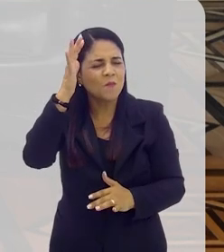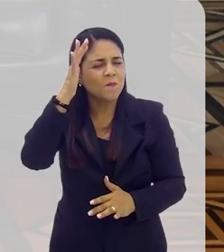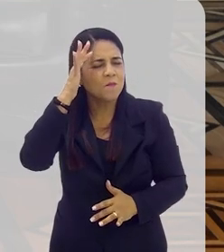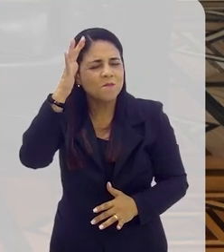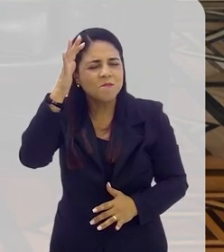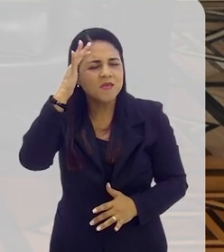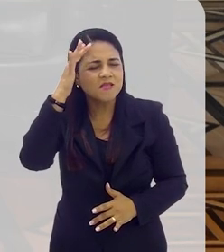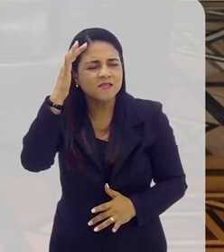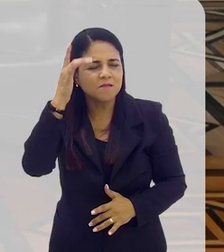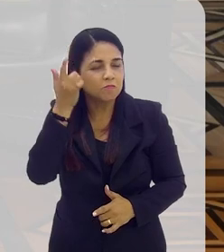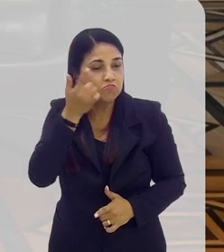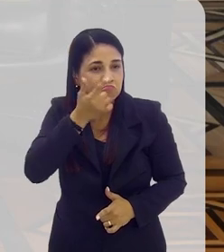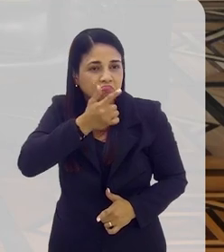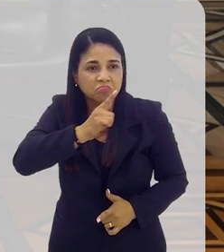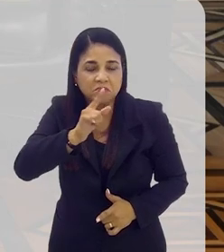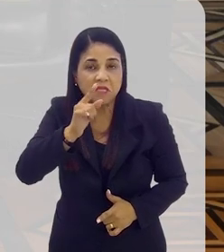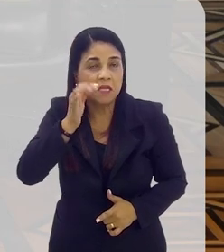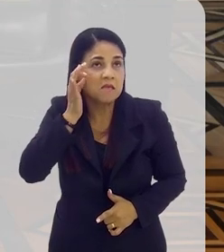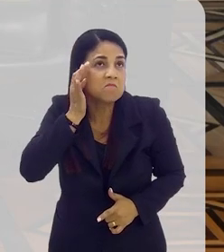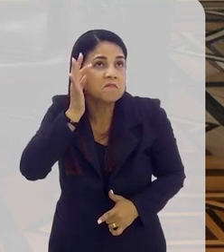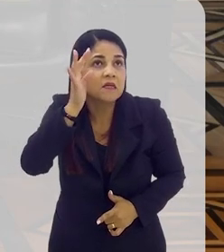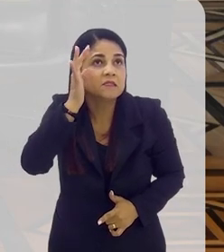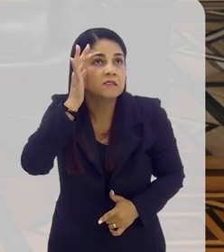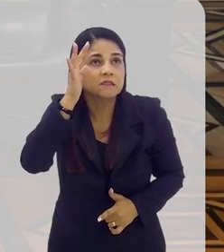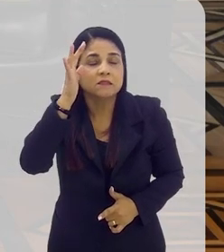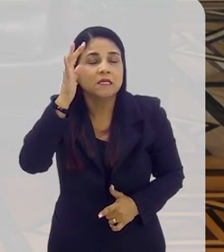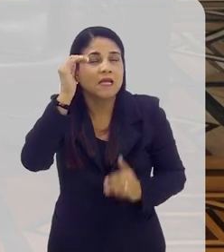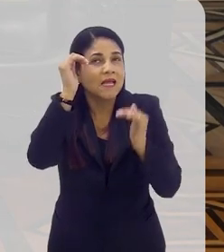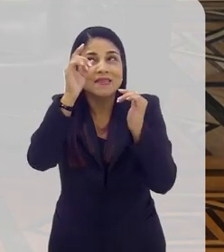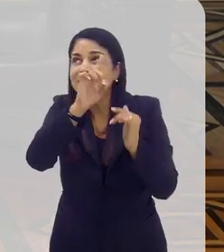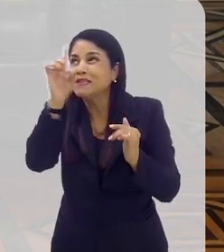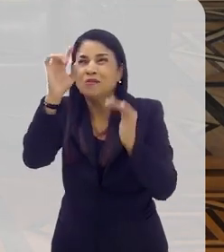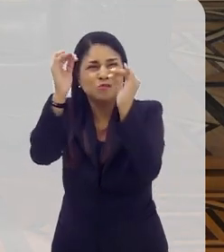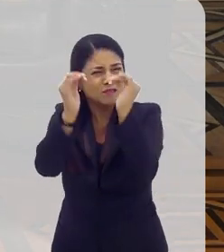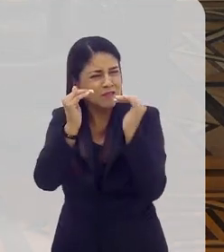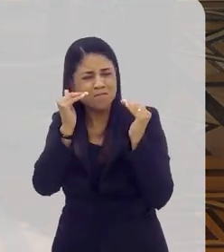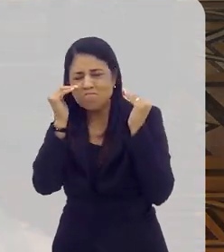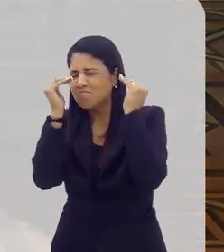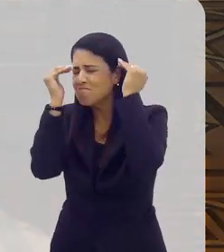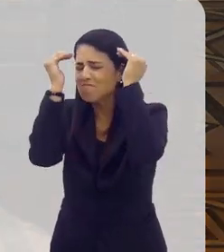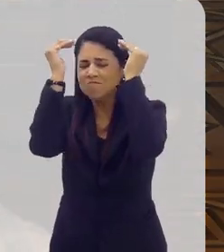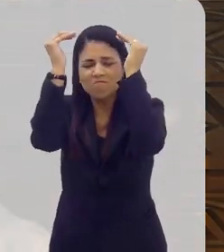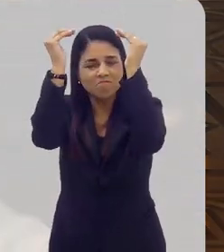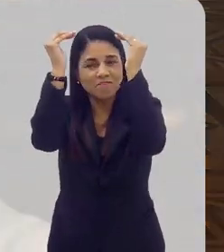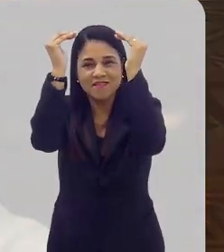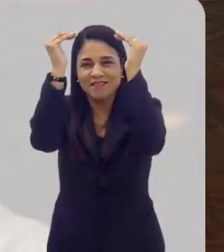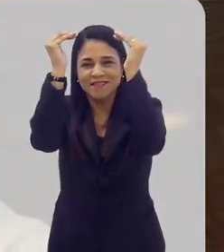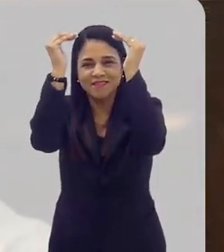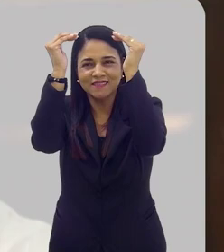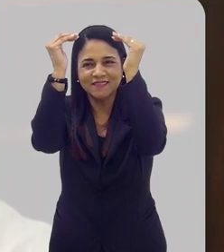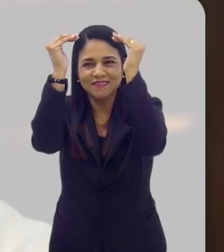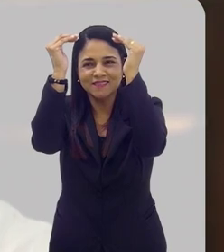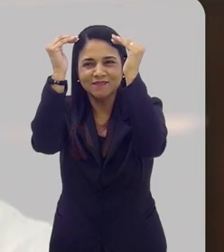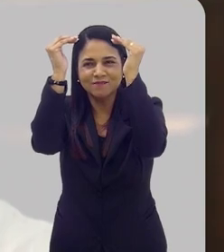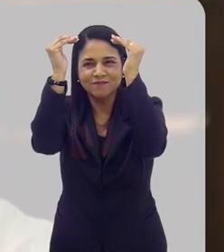é mais que o pensamento pode alcançar. Ele